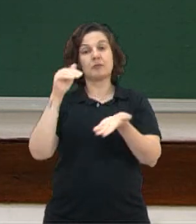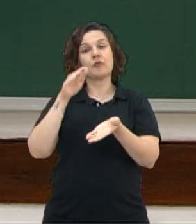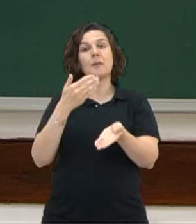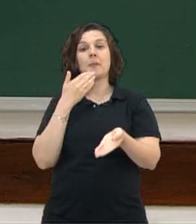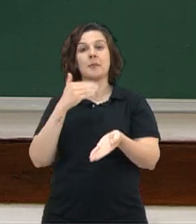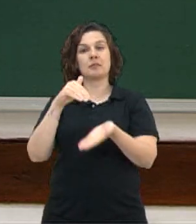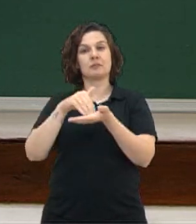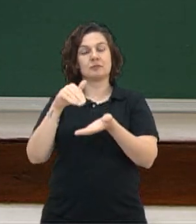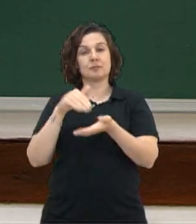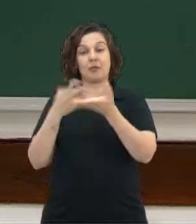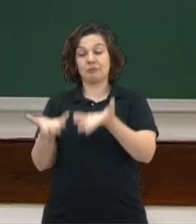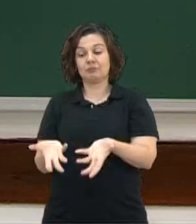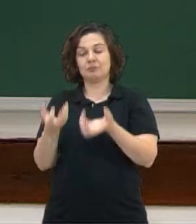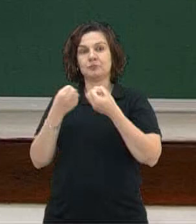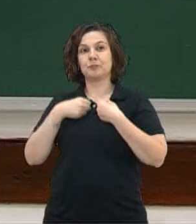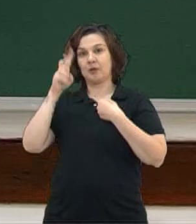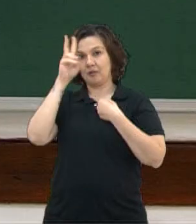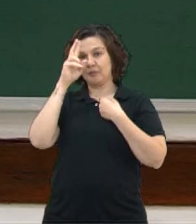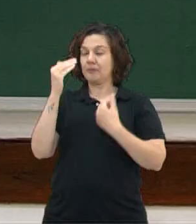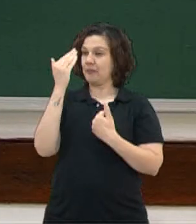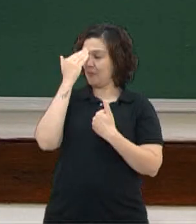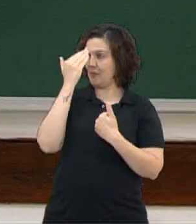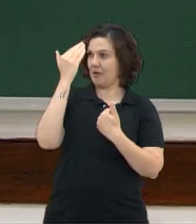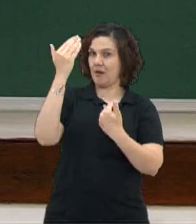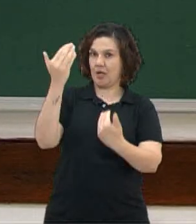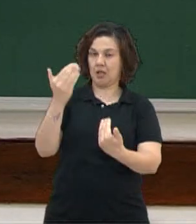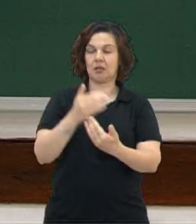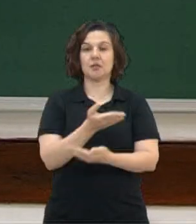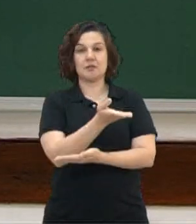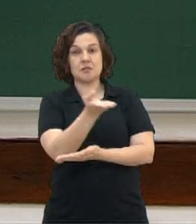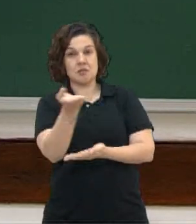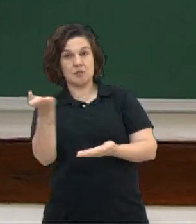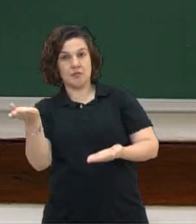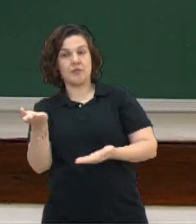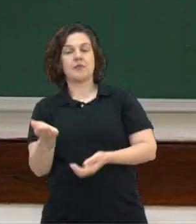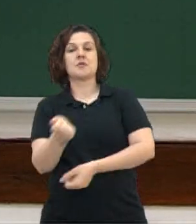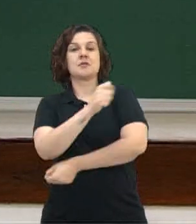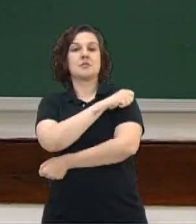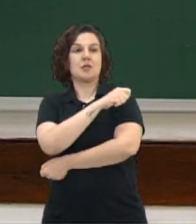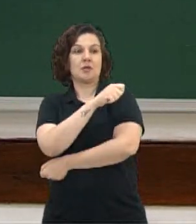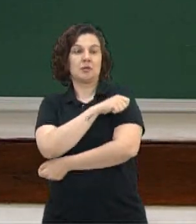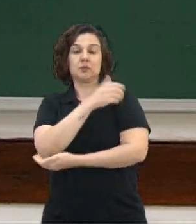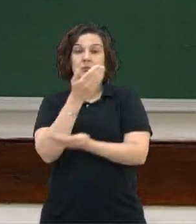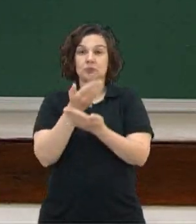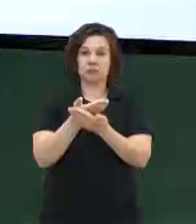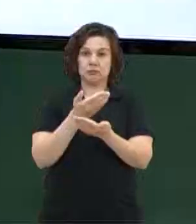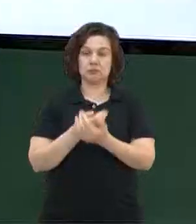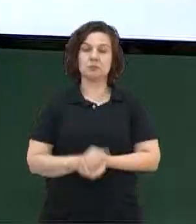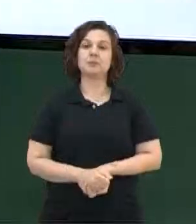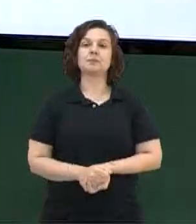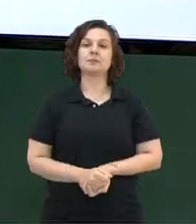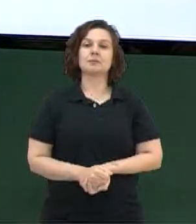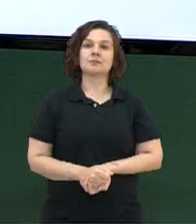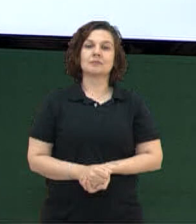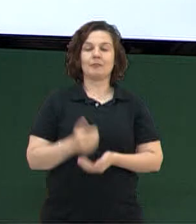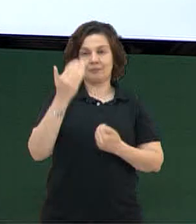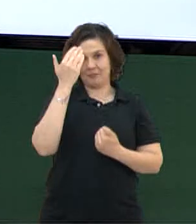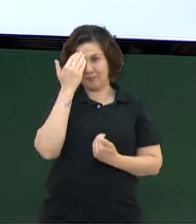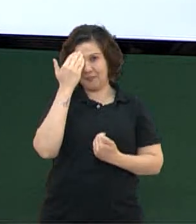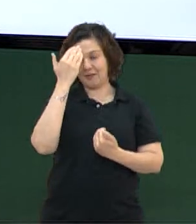fossem retomados. Gostaria de agradecer muito a sua participação, você estudante. Quero também agradecer